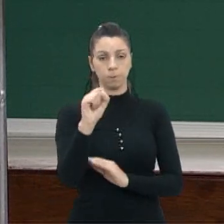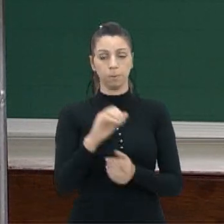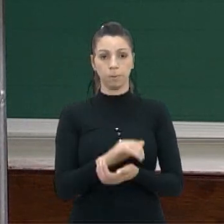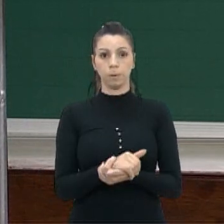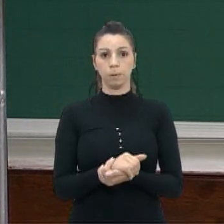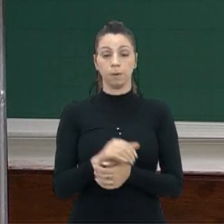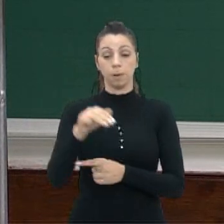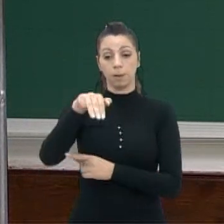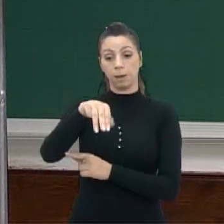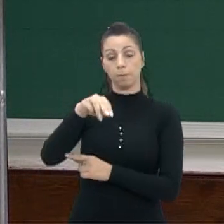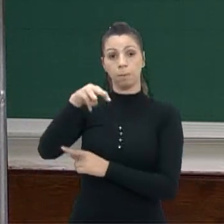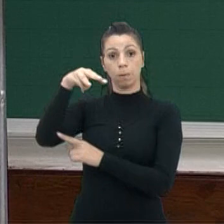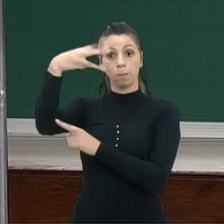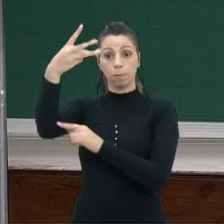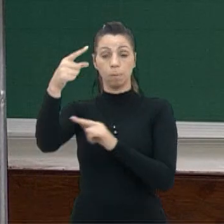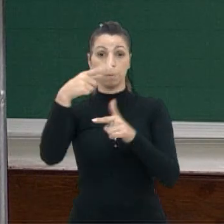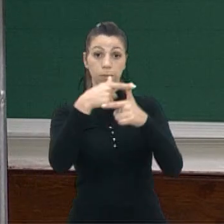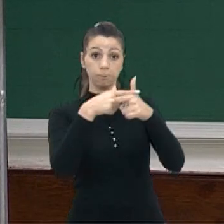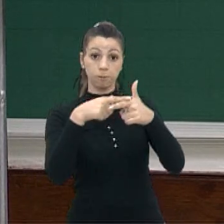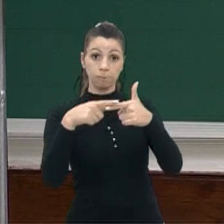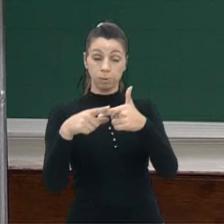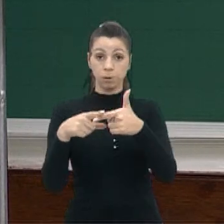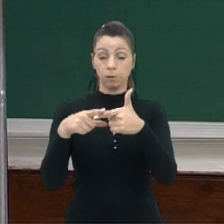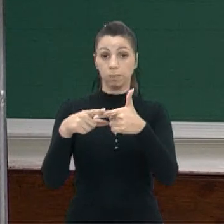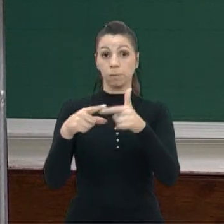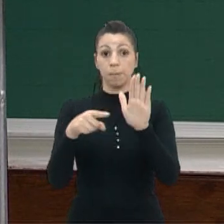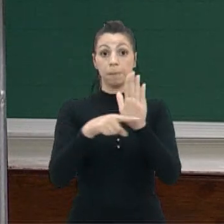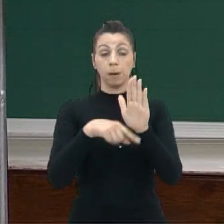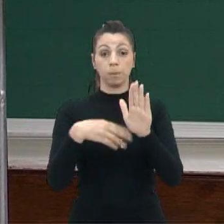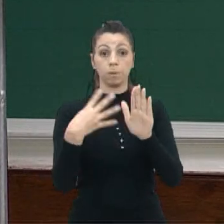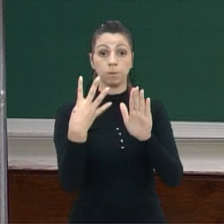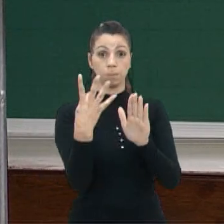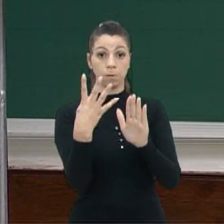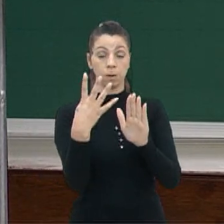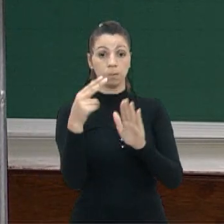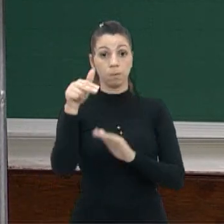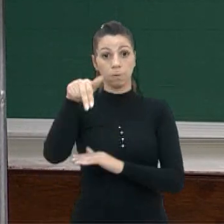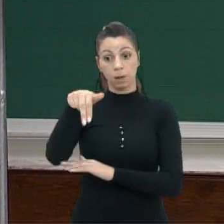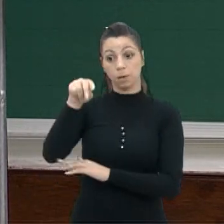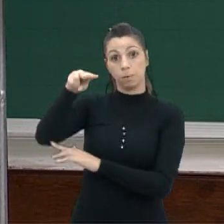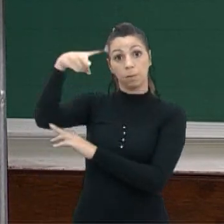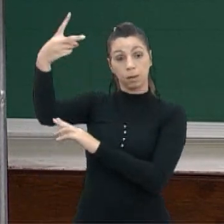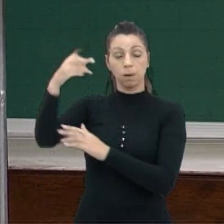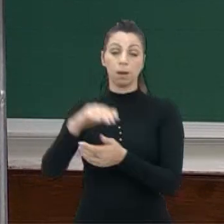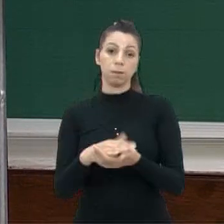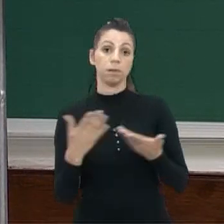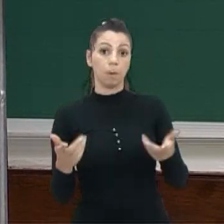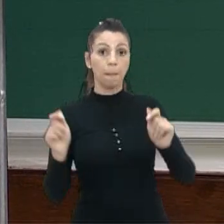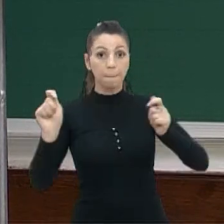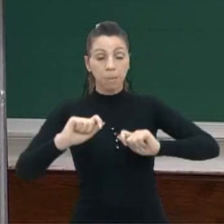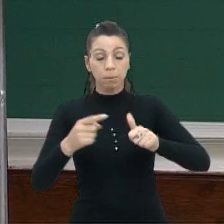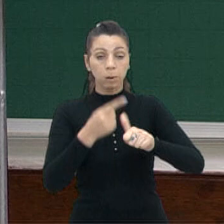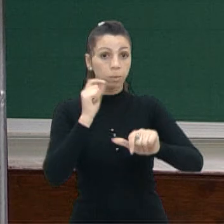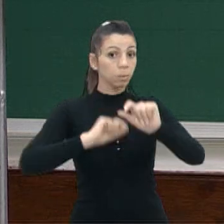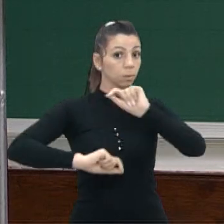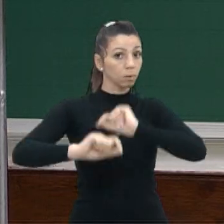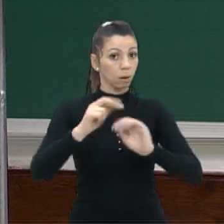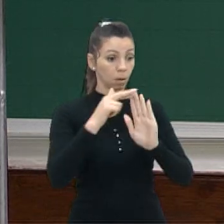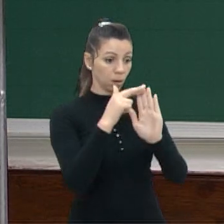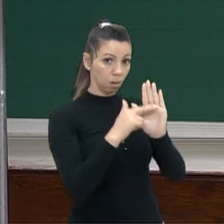ao cubo dividido por menos 4m ao quadrado. Primeira coisa, regra de sinais. Menos com